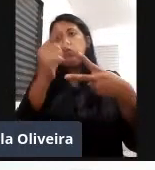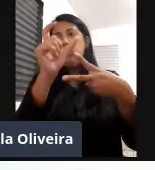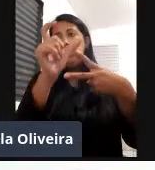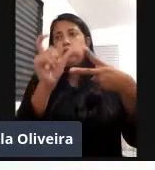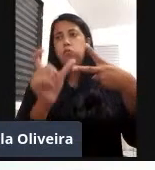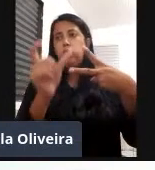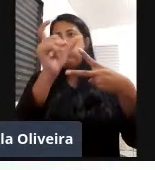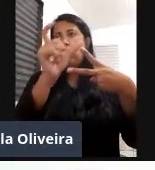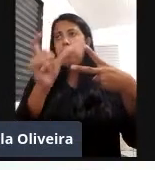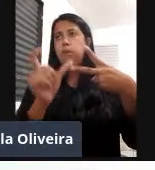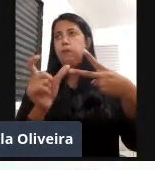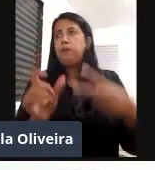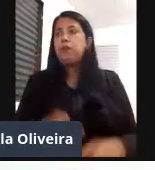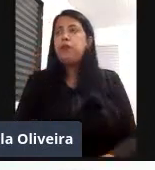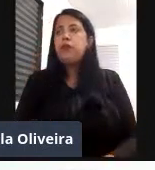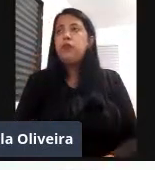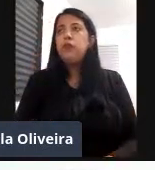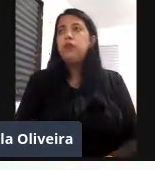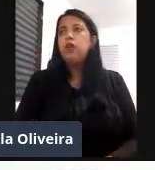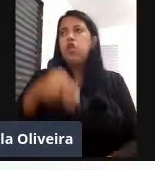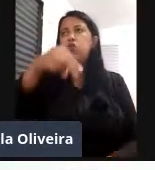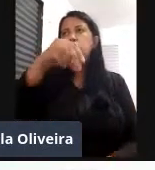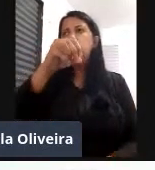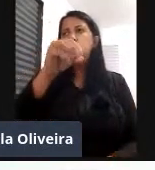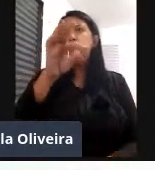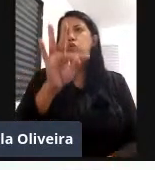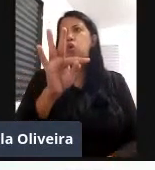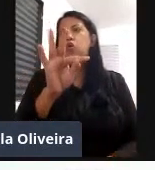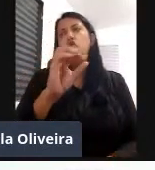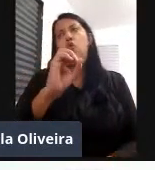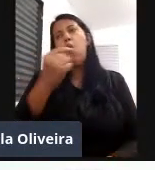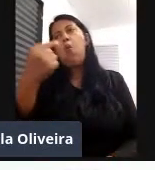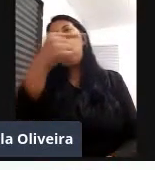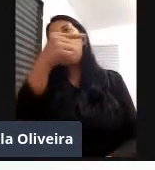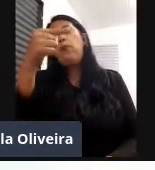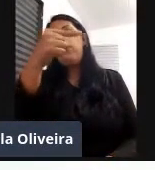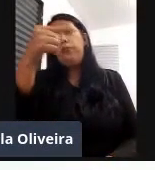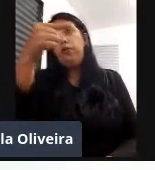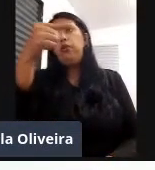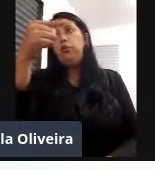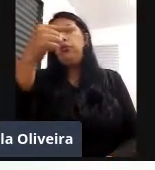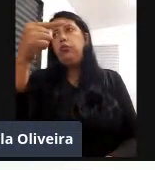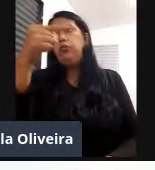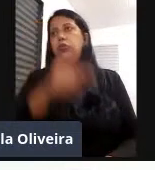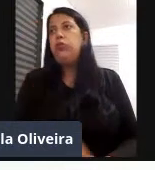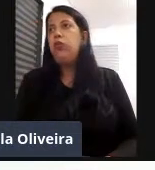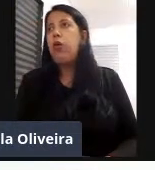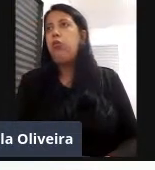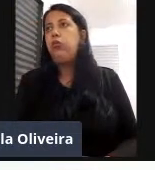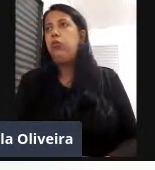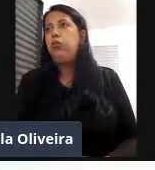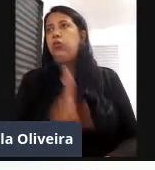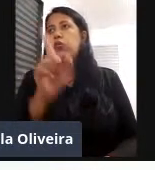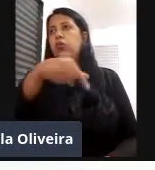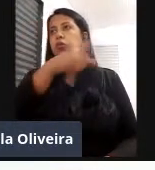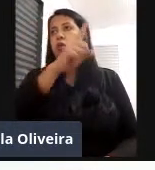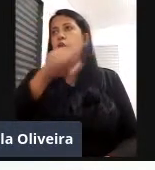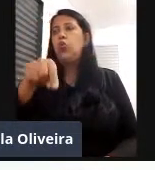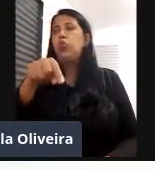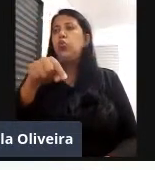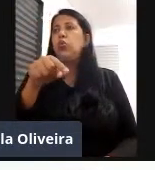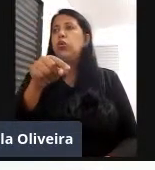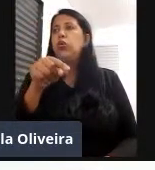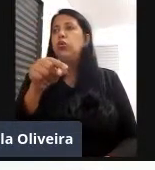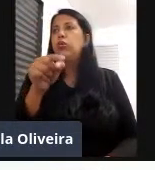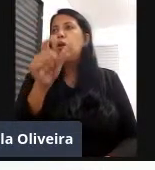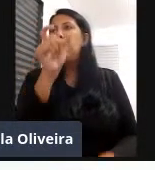Note, ou não, né? Ou sinalzinho de menos. exclui termos para que cada resultado da pesquisa